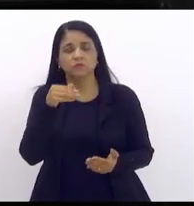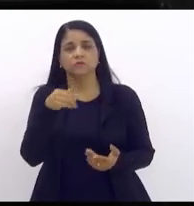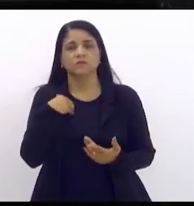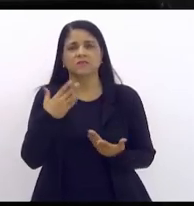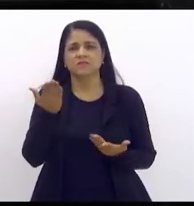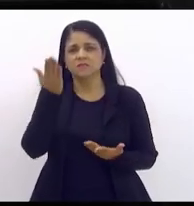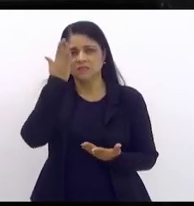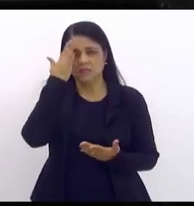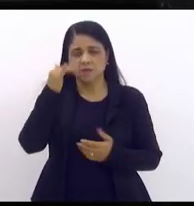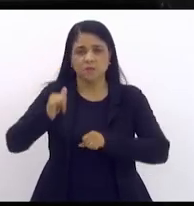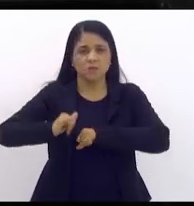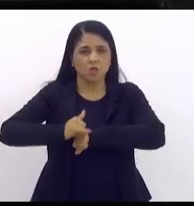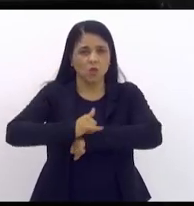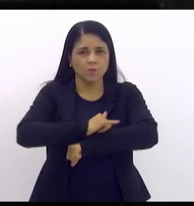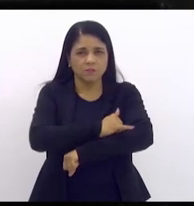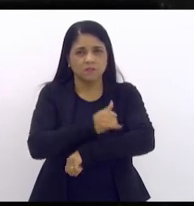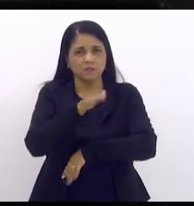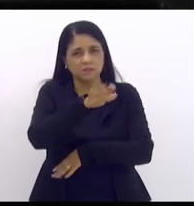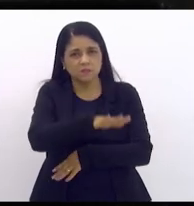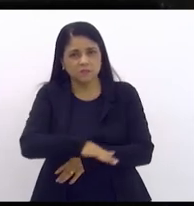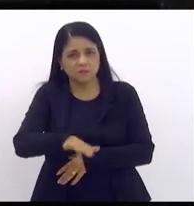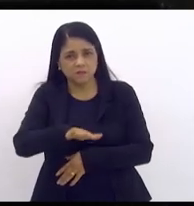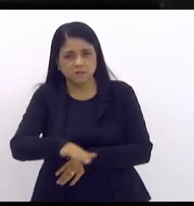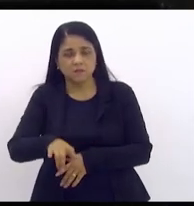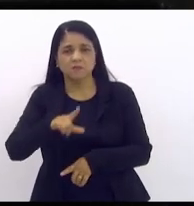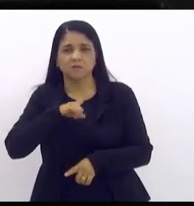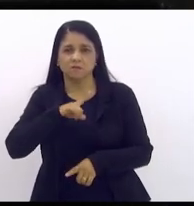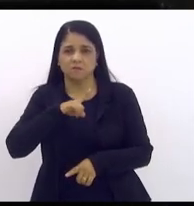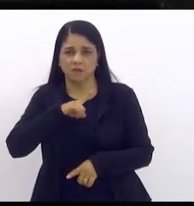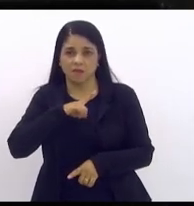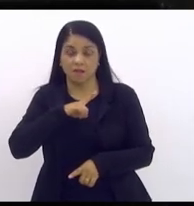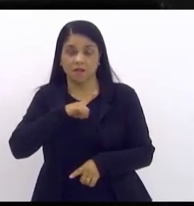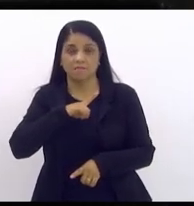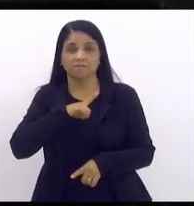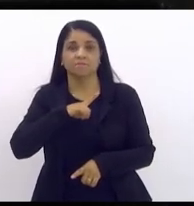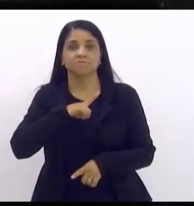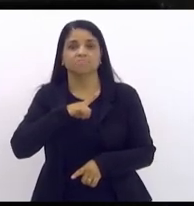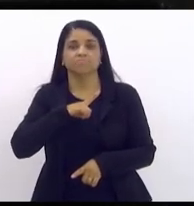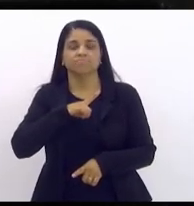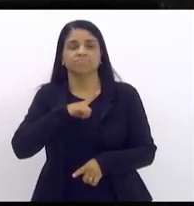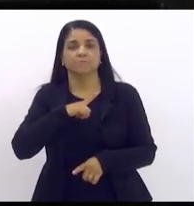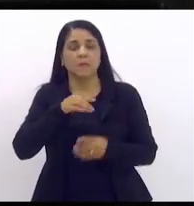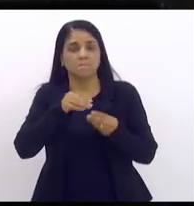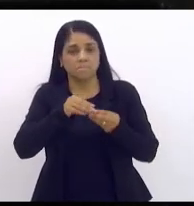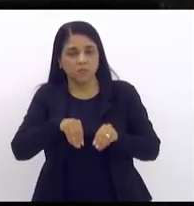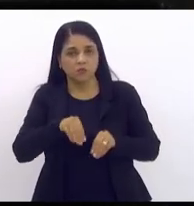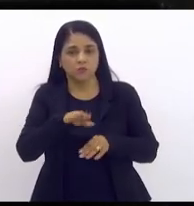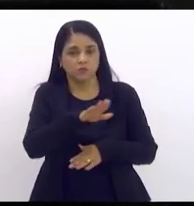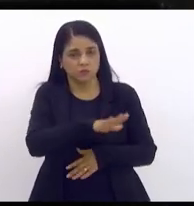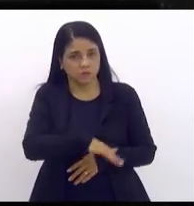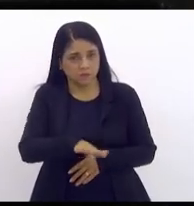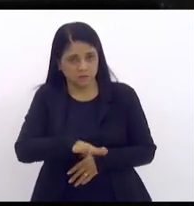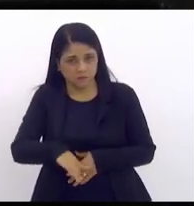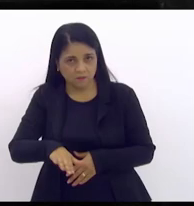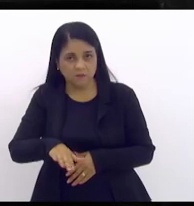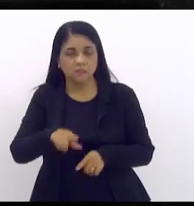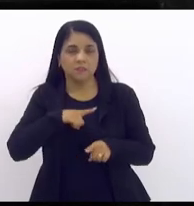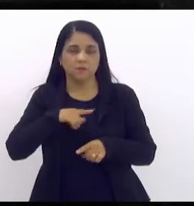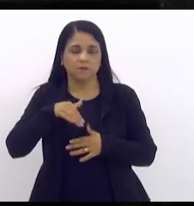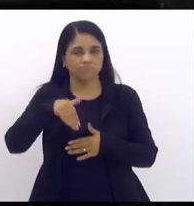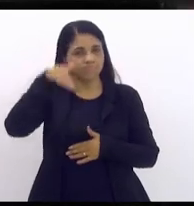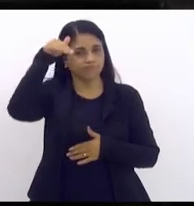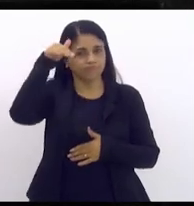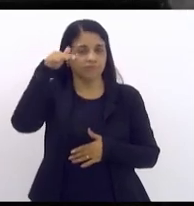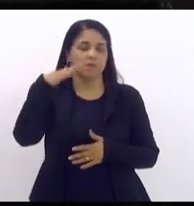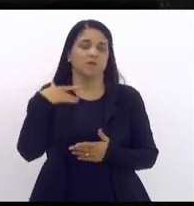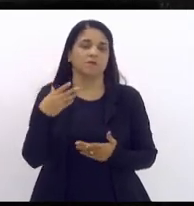que a obesidade infantil tem reflexo na infância, mas também tem reflexos importantes na vida adulta.